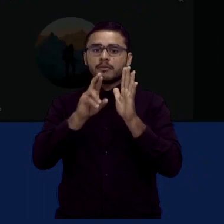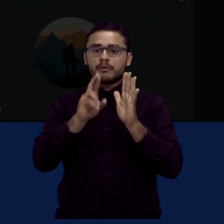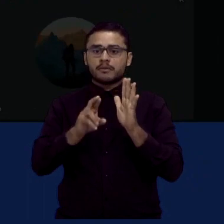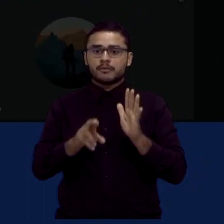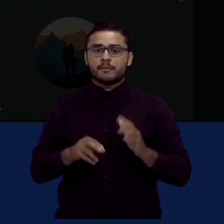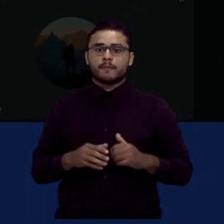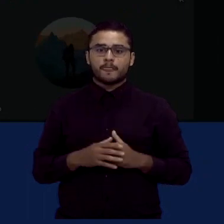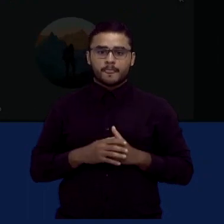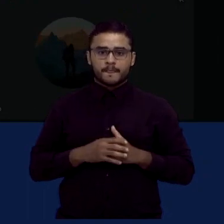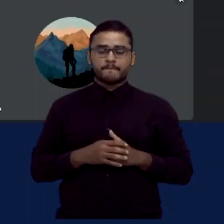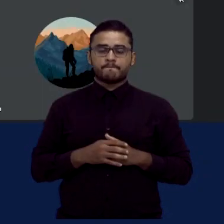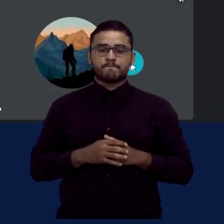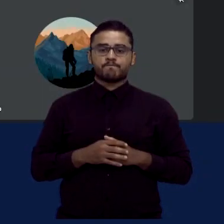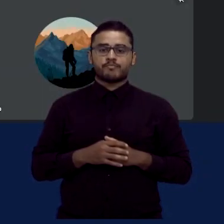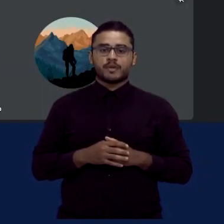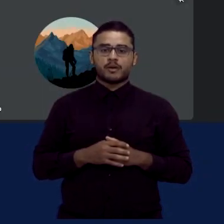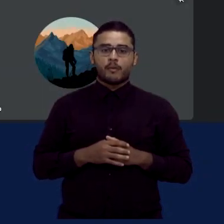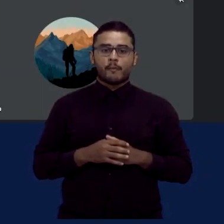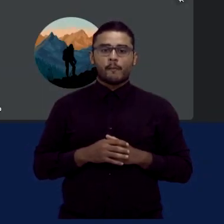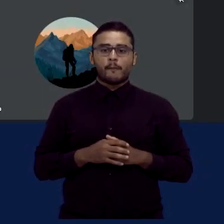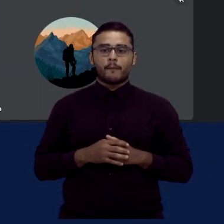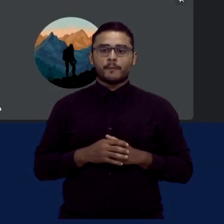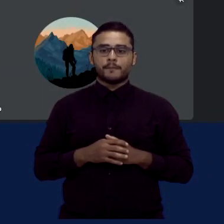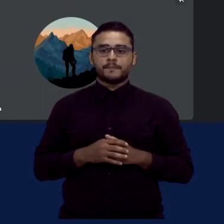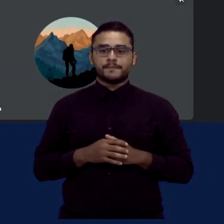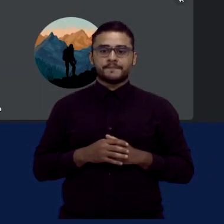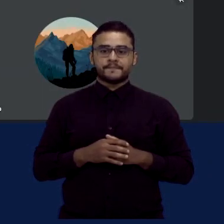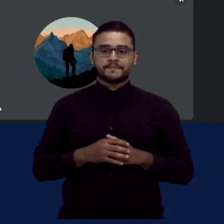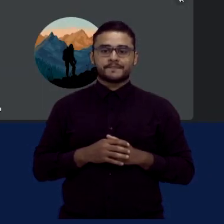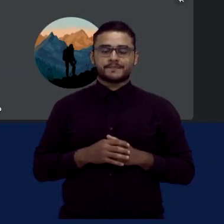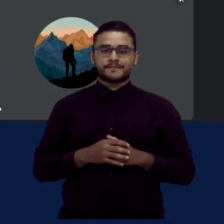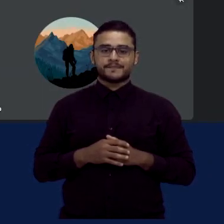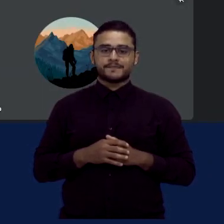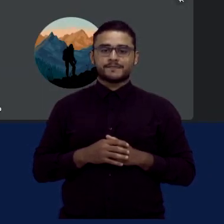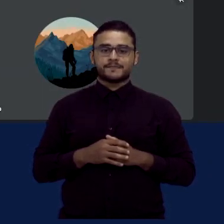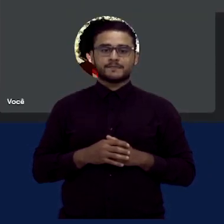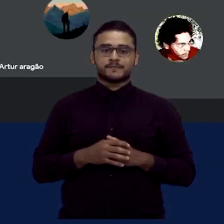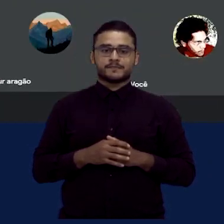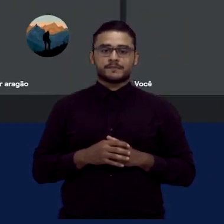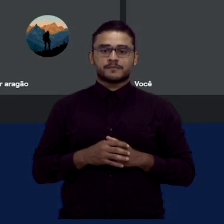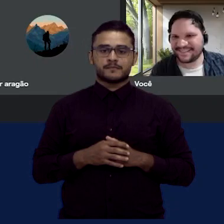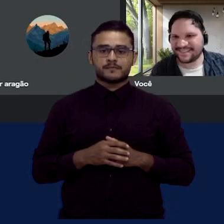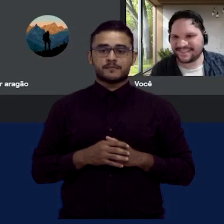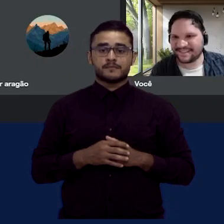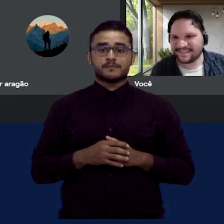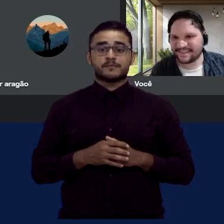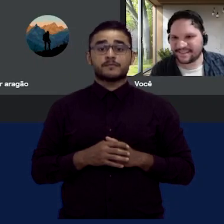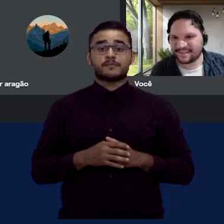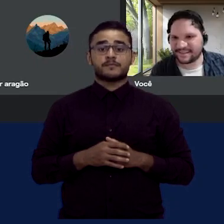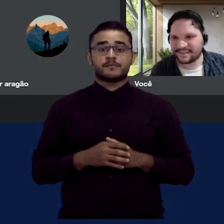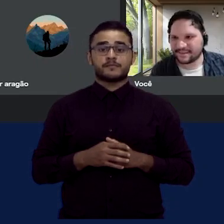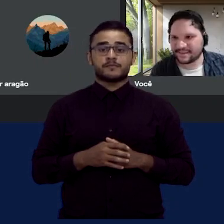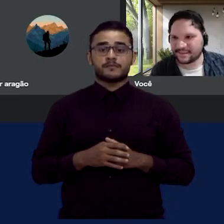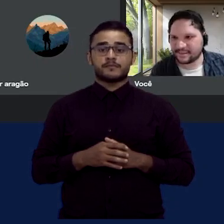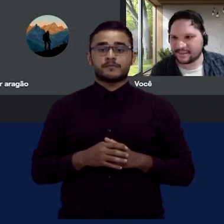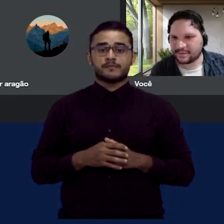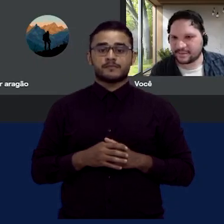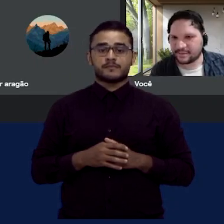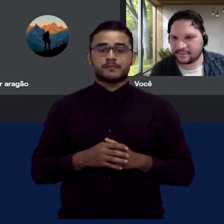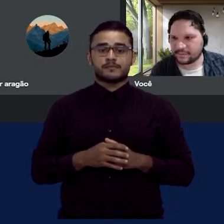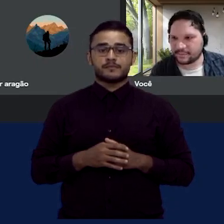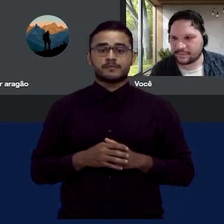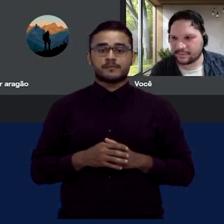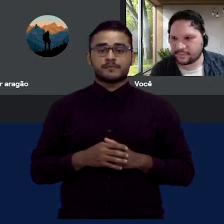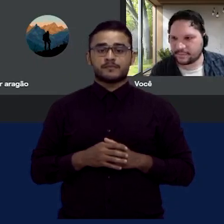Eu vou considerar esse silêncio como um sim. Acho que sim. Ok? Então, o nosso papo de hoje é quadrinhos como uma ferramenta